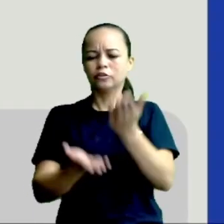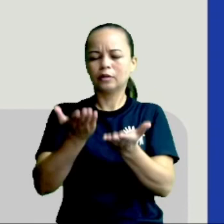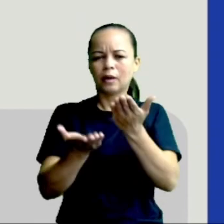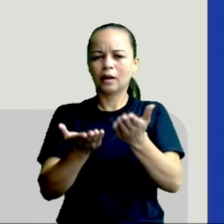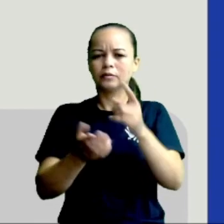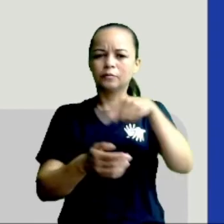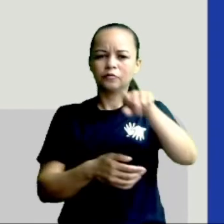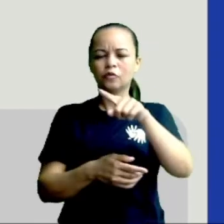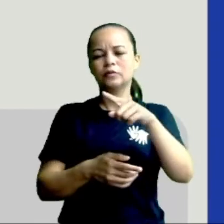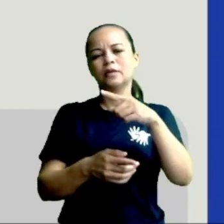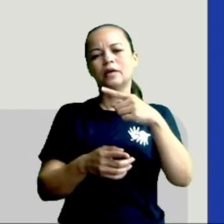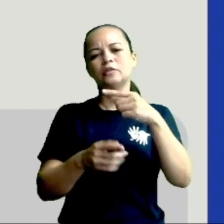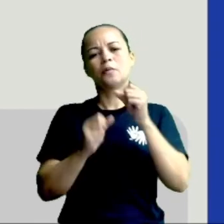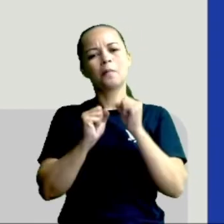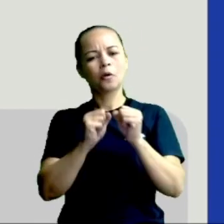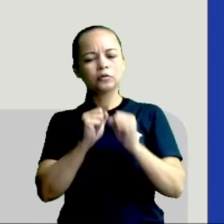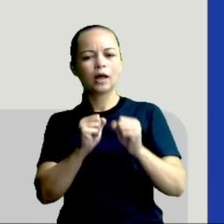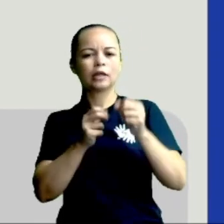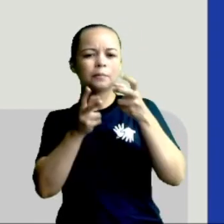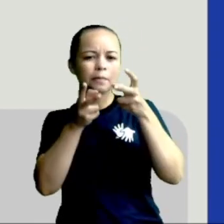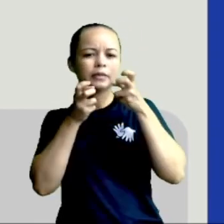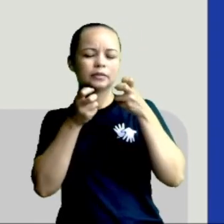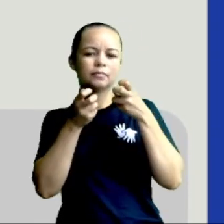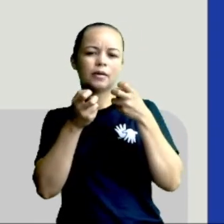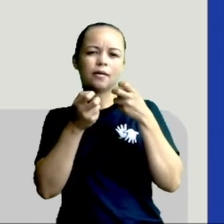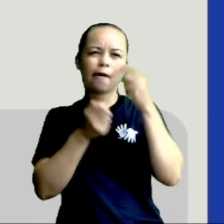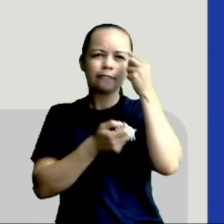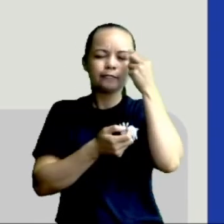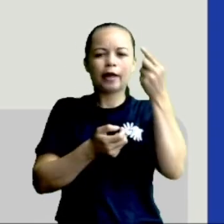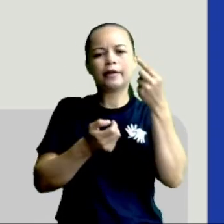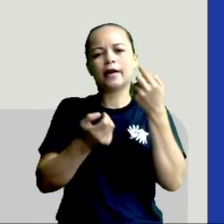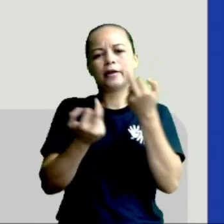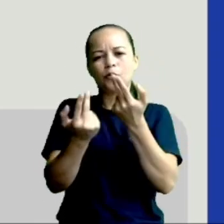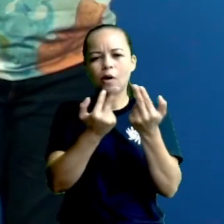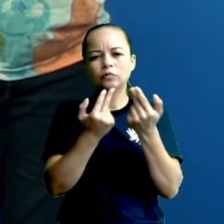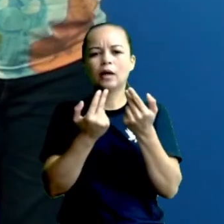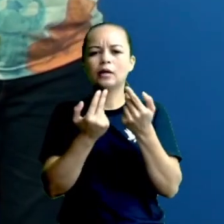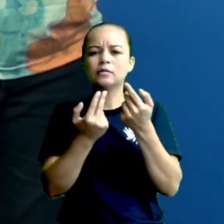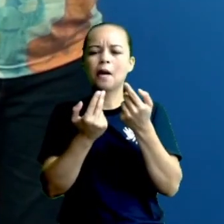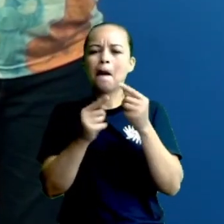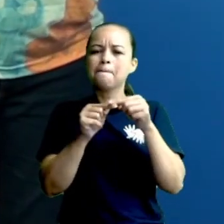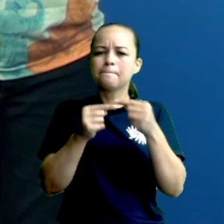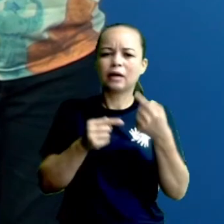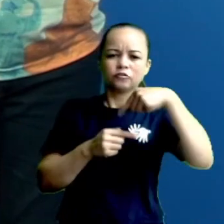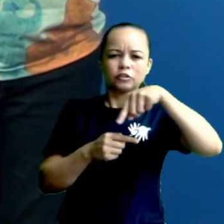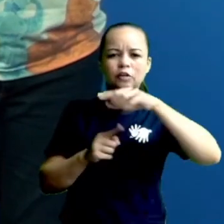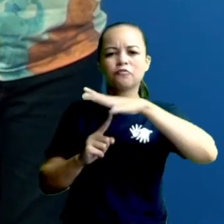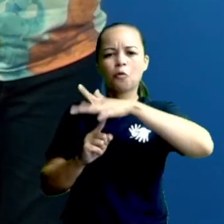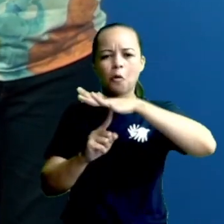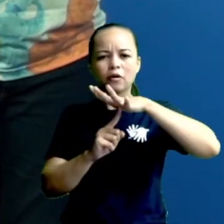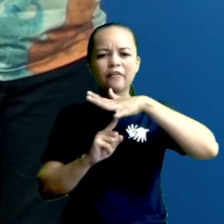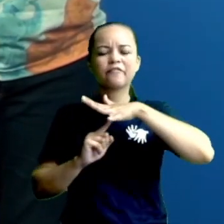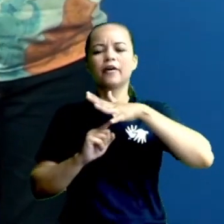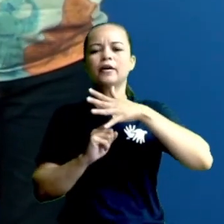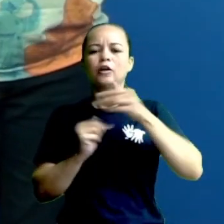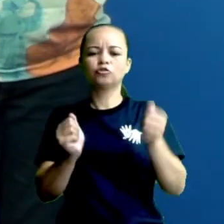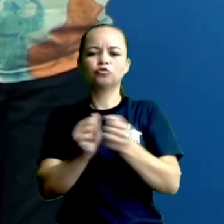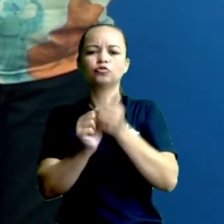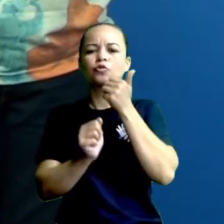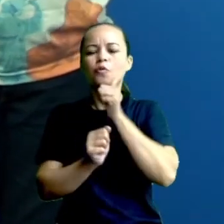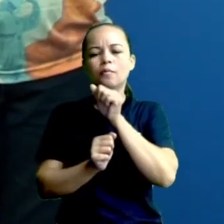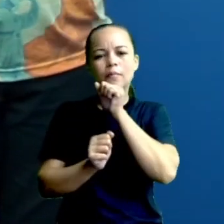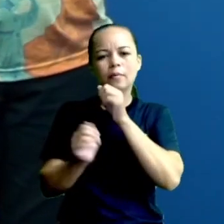vocês pudessem perceber essa ideia de igualdade Mas quando for na feira com a mamãe observa lá né observa como um esse